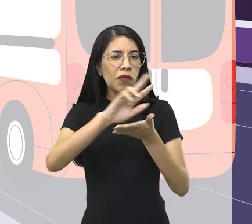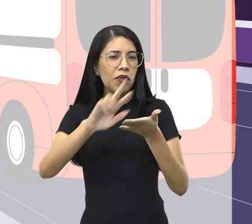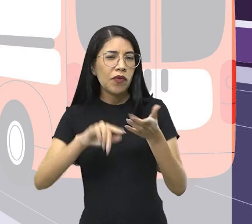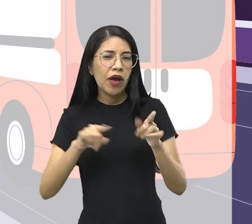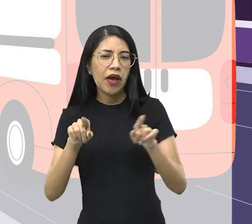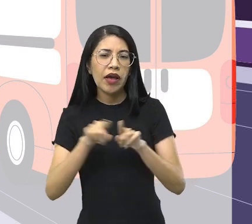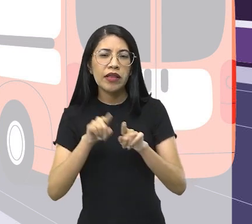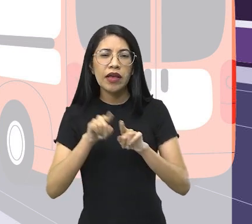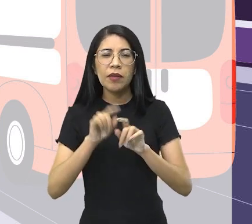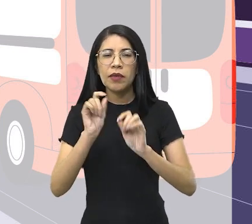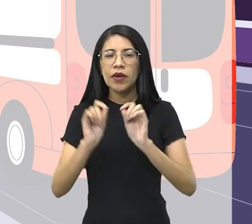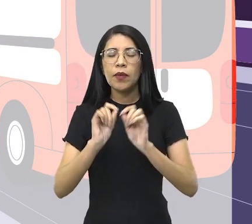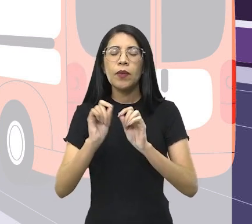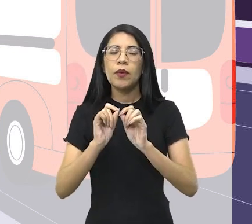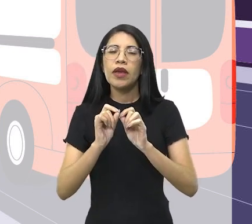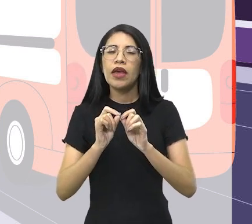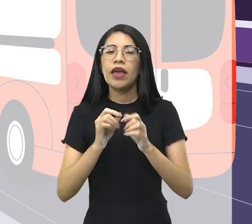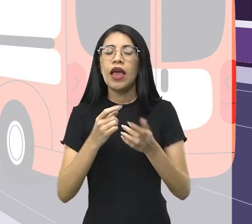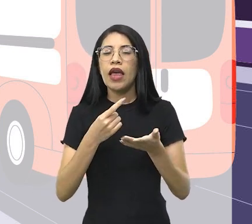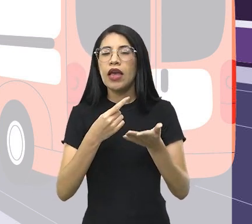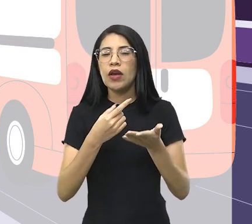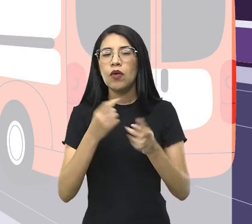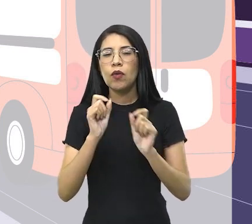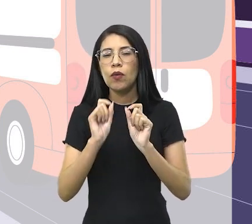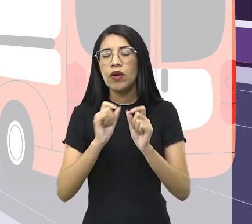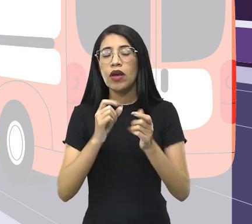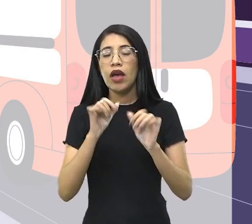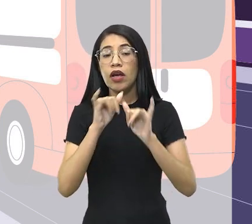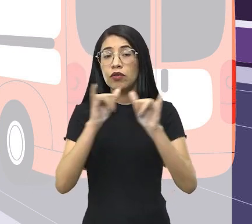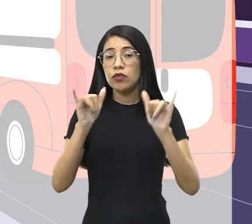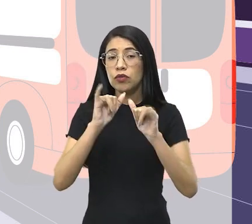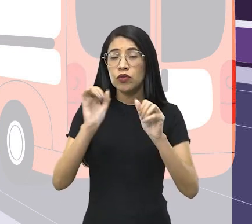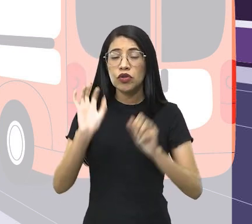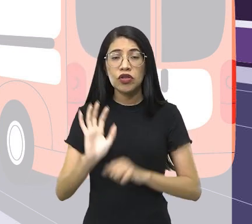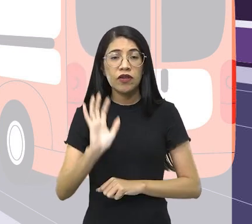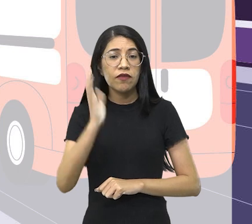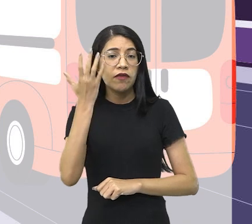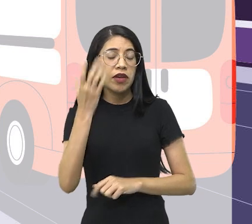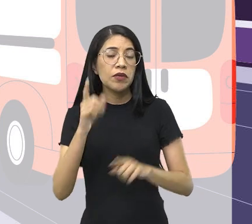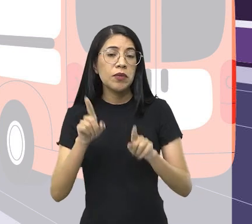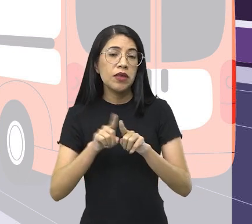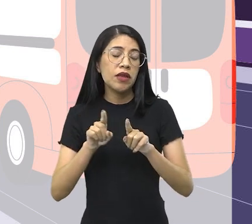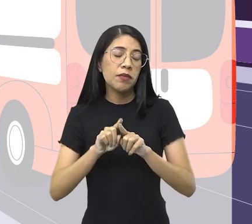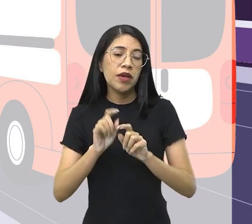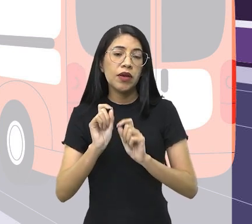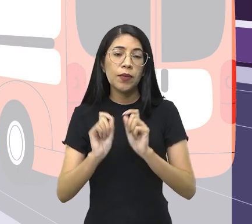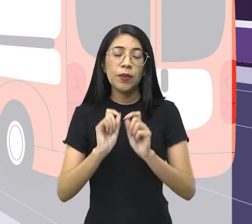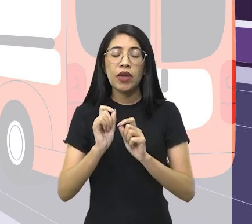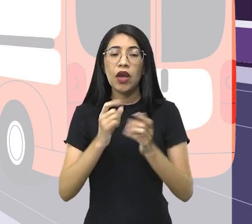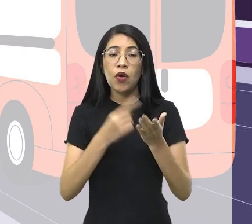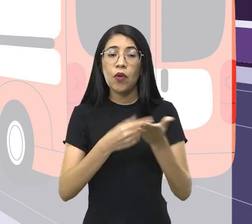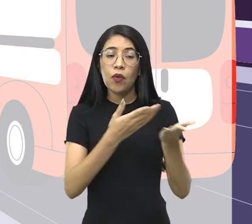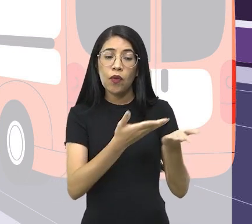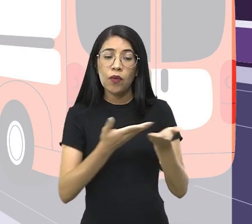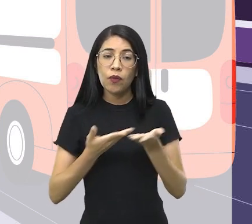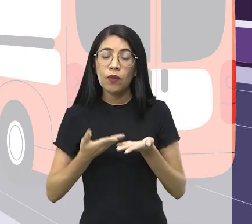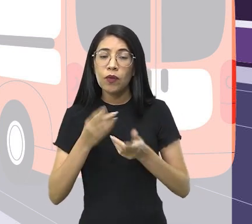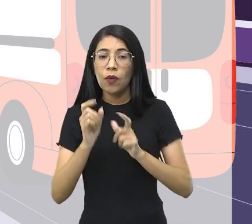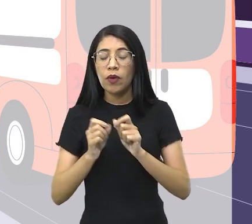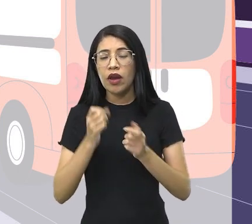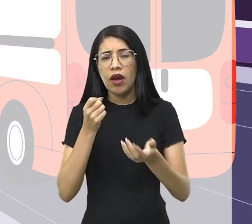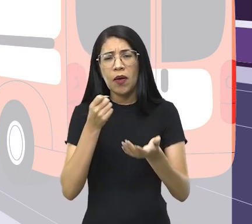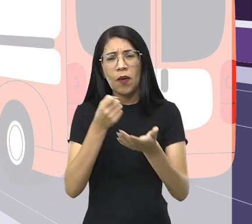Com chamadas aí para o anúncio de algum evento ou de repente convidando você aí